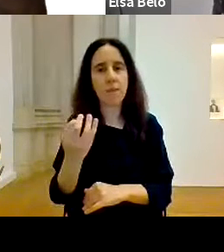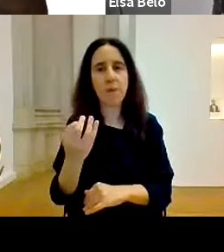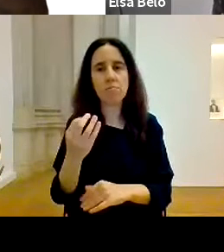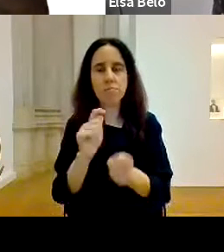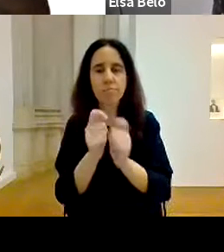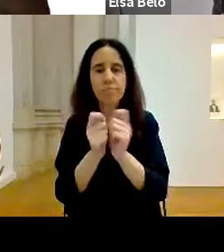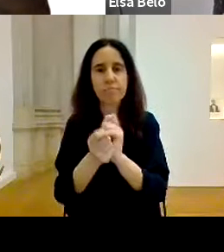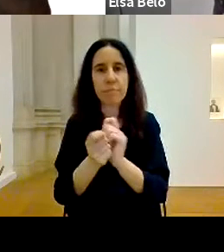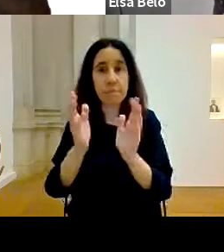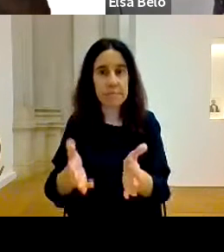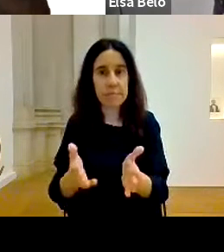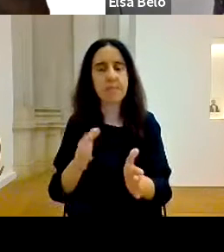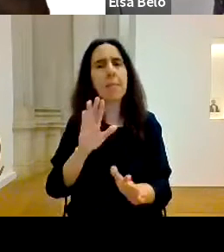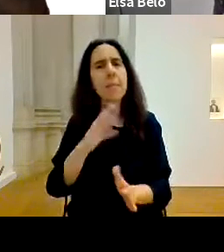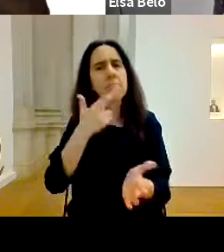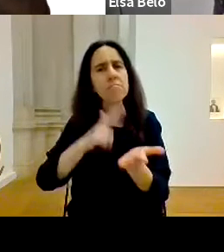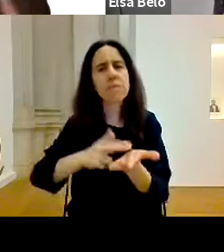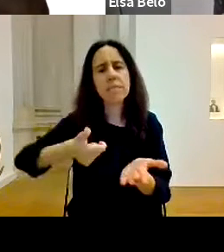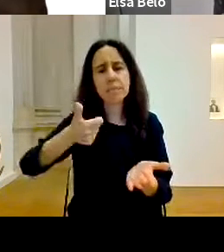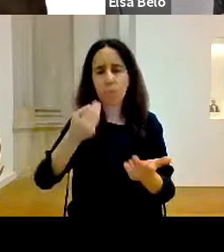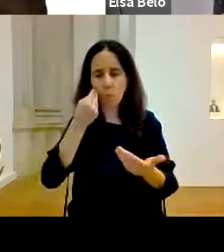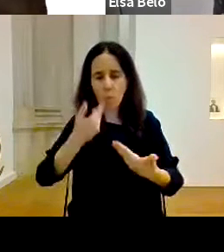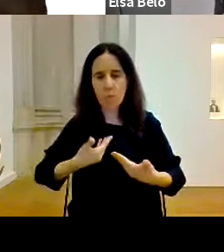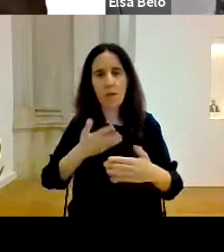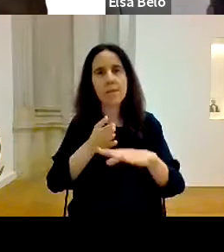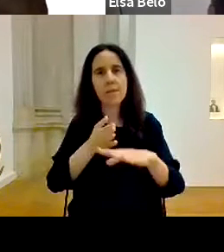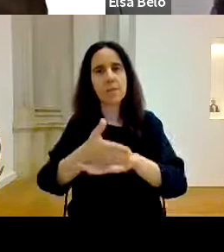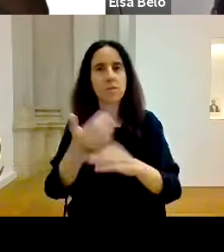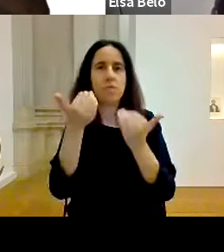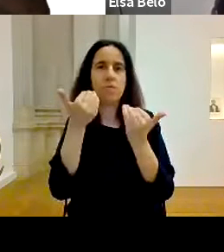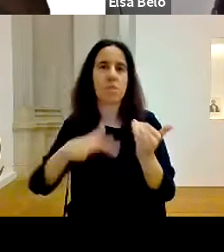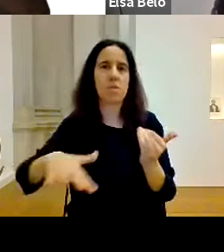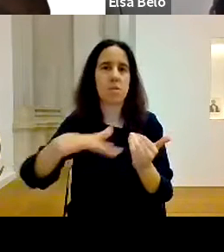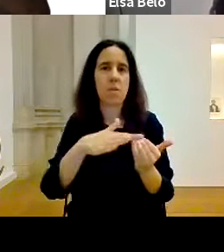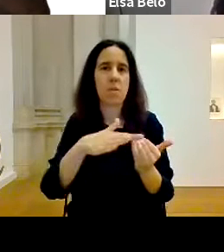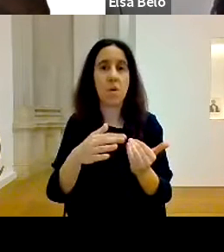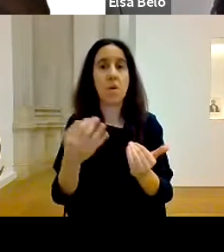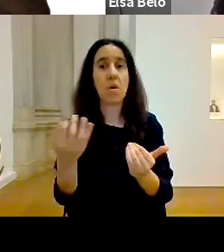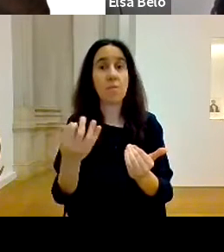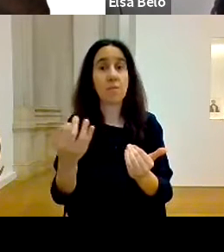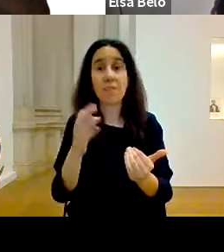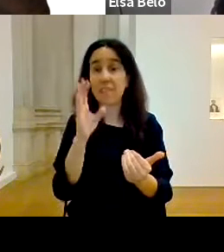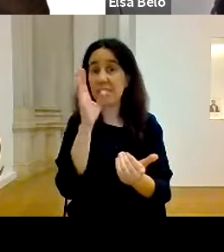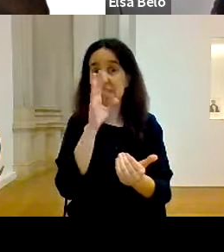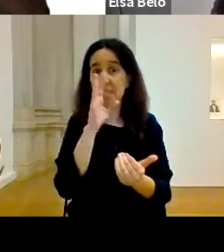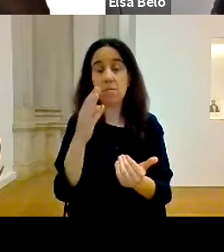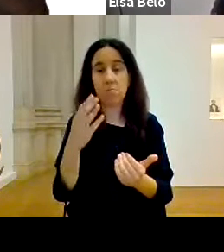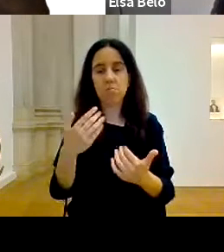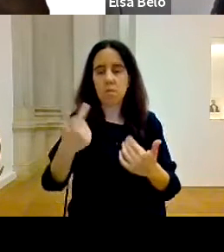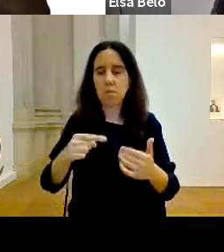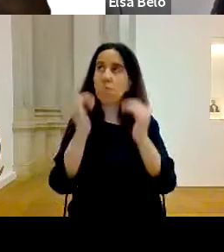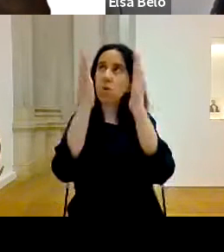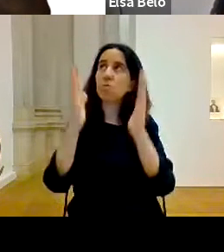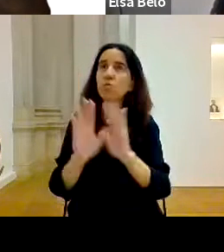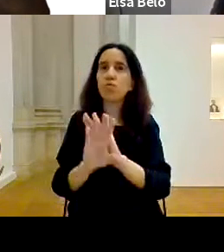necessário fazer, mas essencialmente na maneira como se acedia à informação, porque se os organismos tivessem